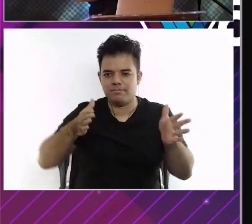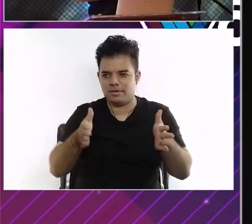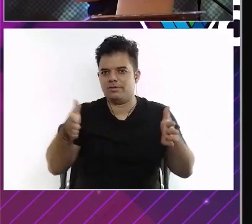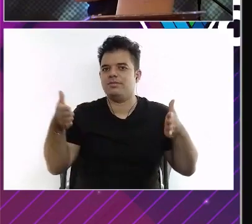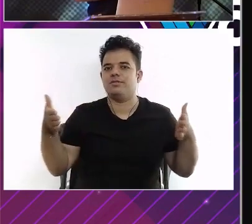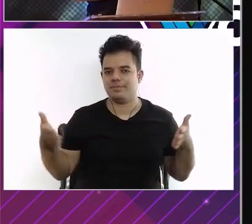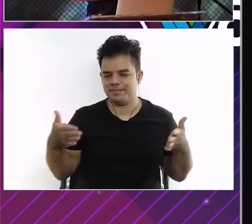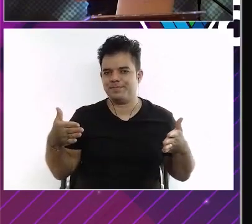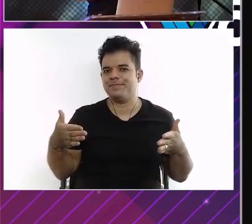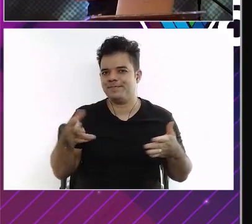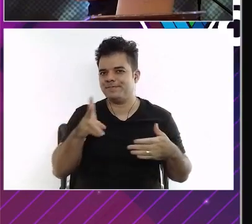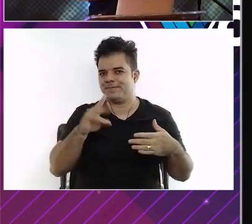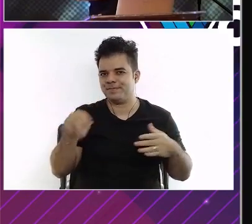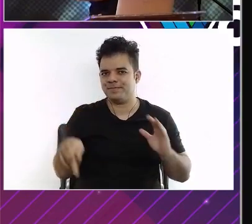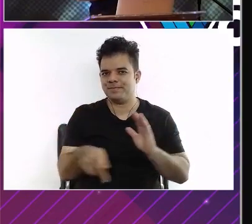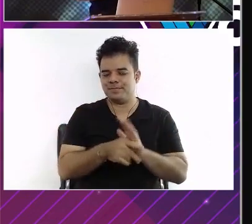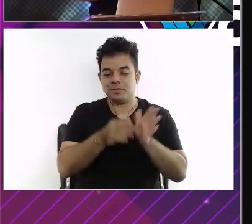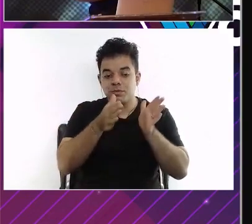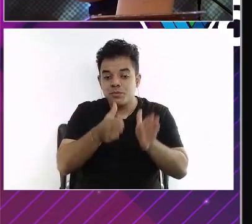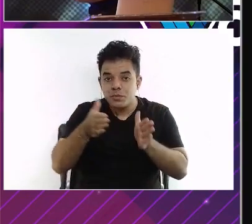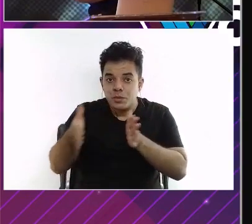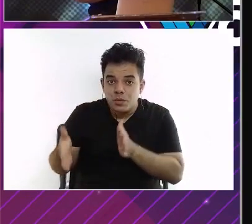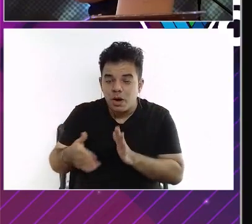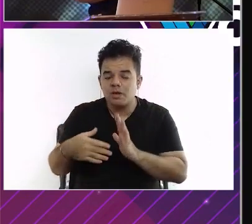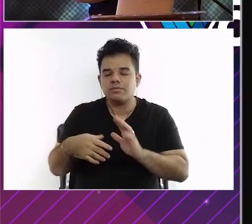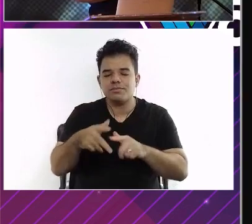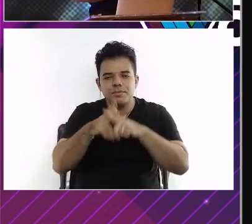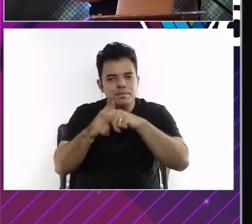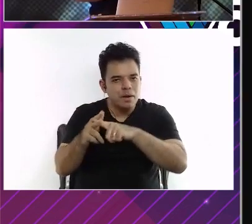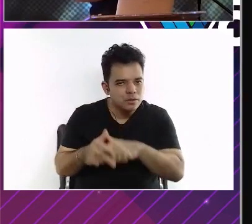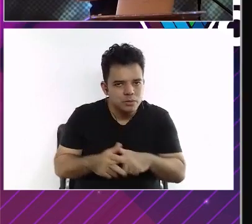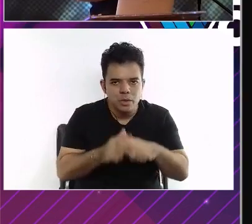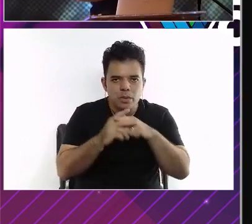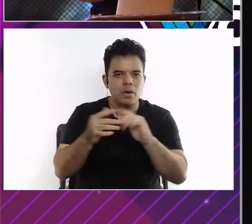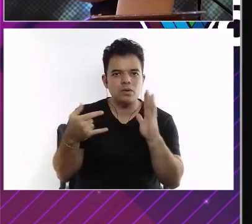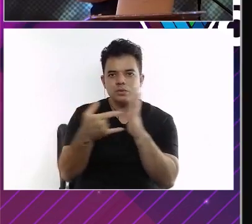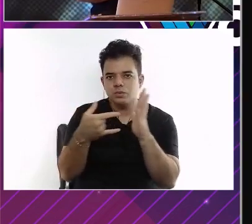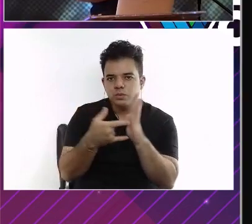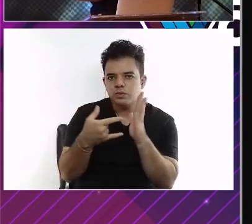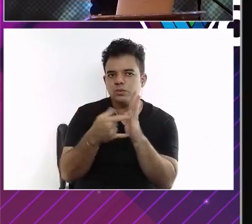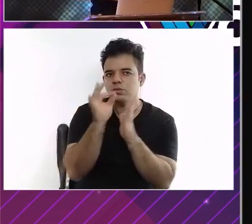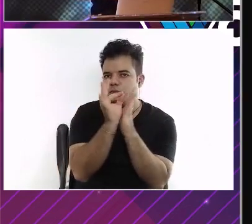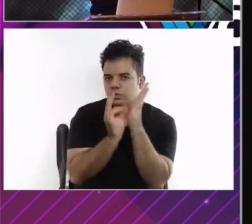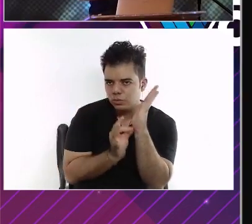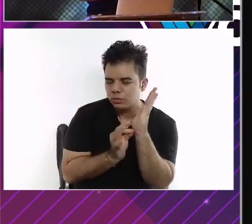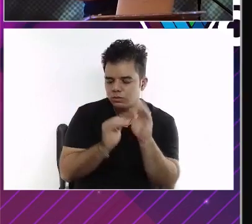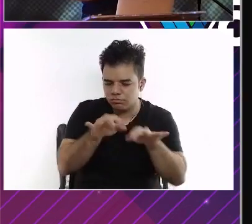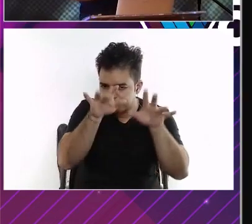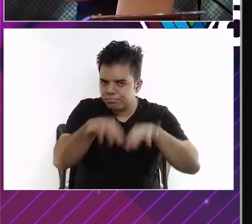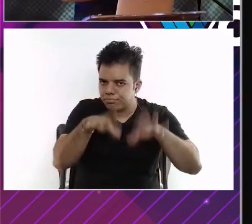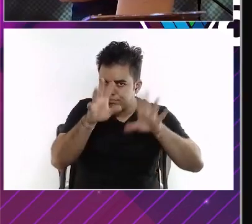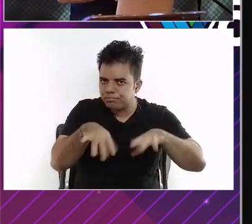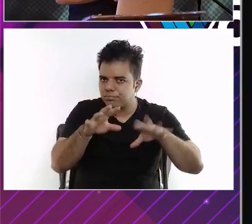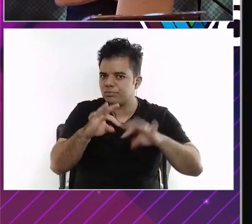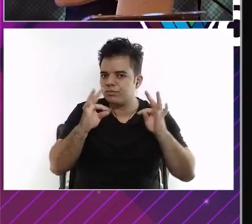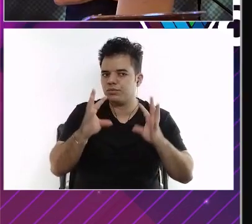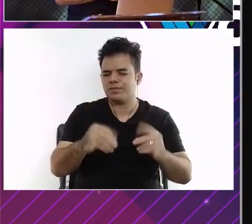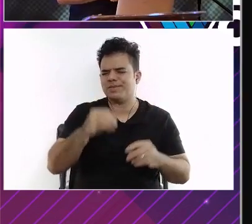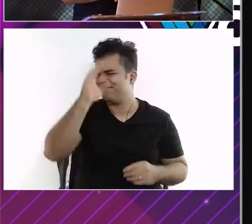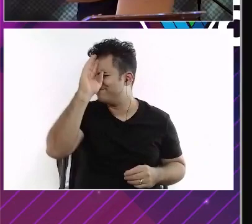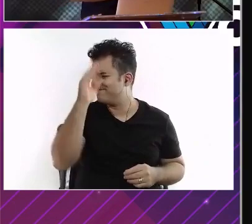processos de desenvolvimento, de manutenção, de evolução de código, que são a fundação principal